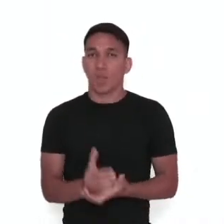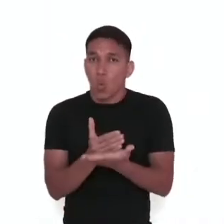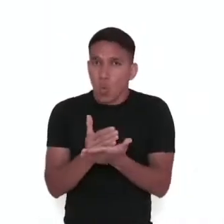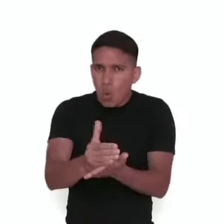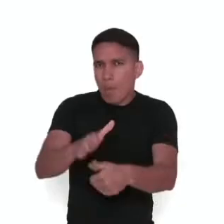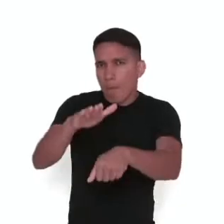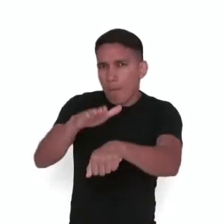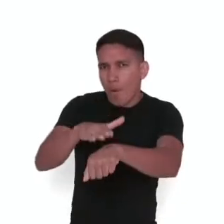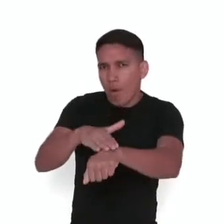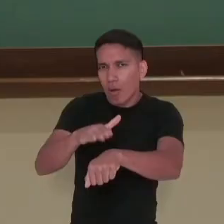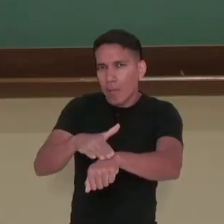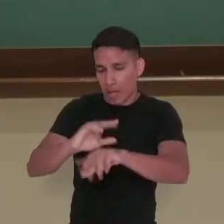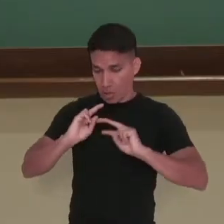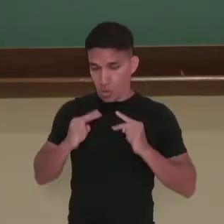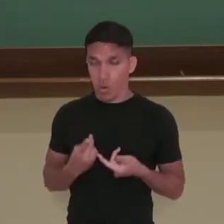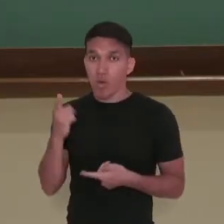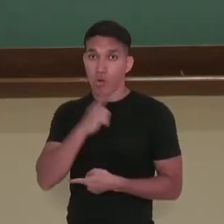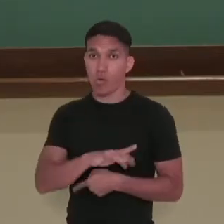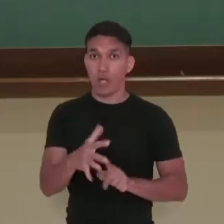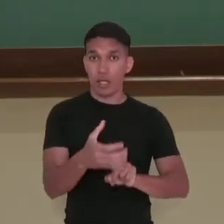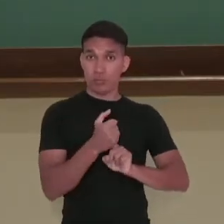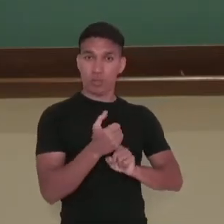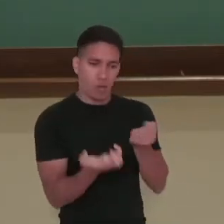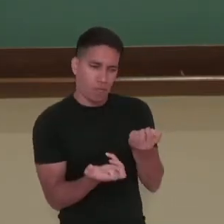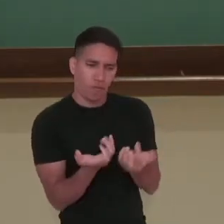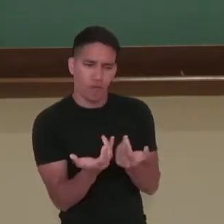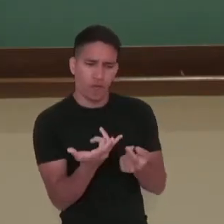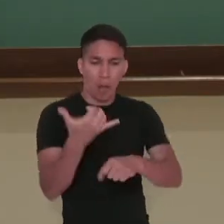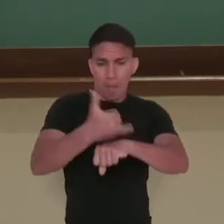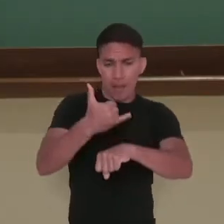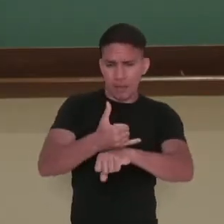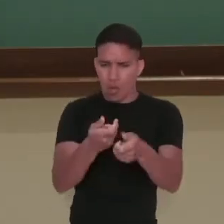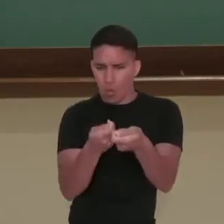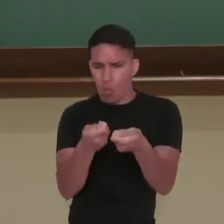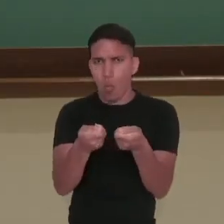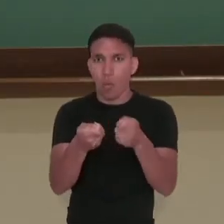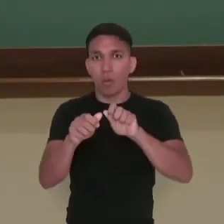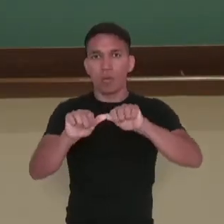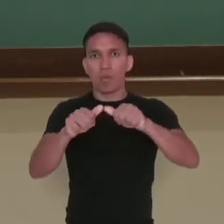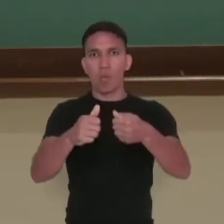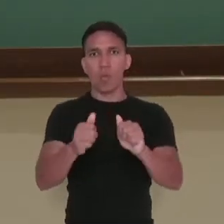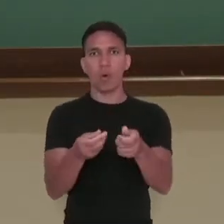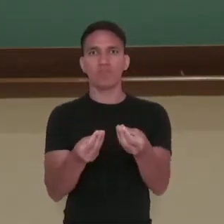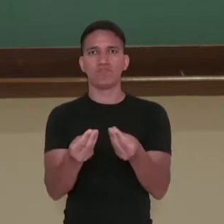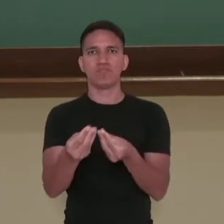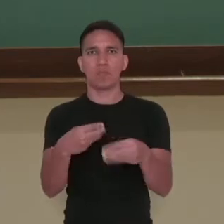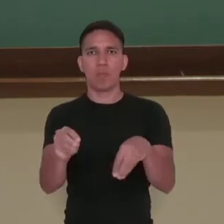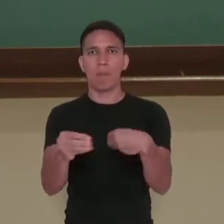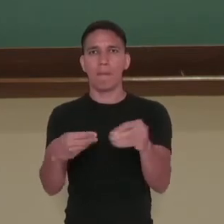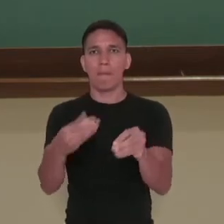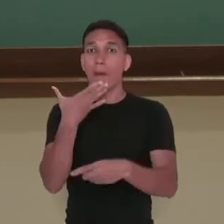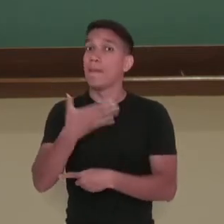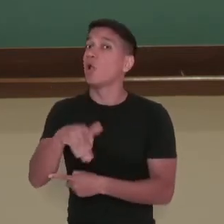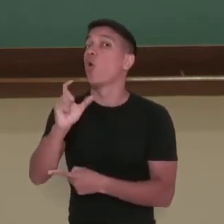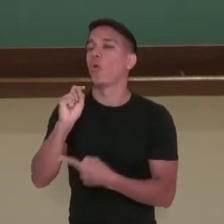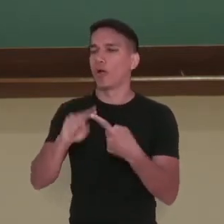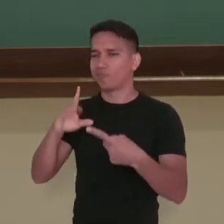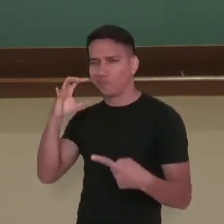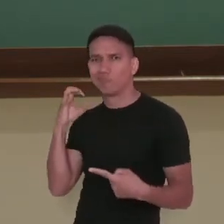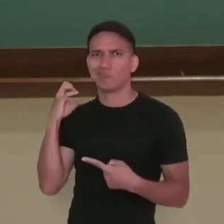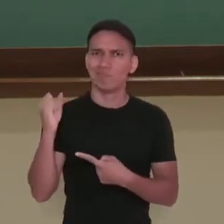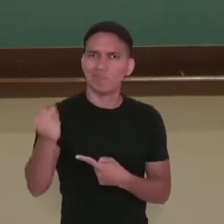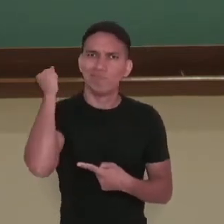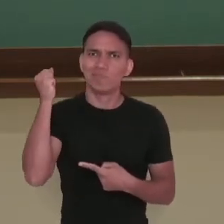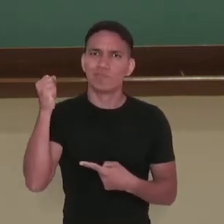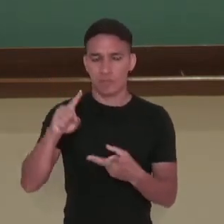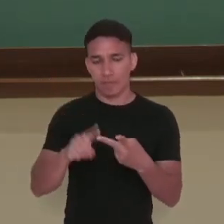do momento em que o ser humano consegue modelar o metal, cara, melhora a caça, melhora